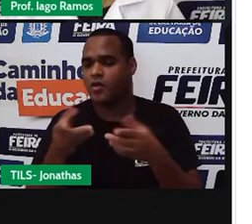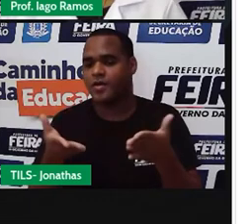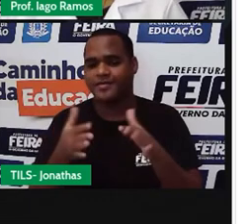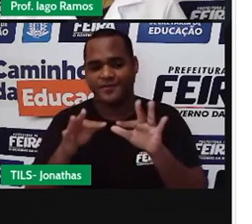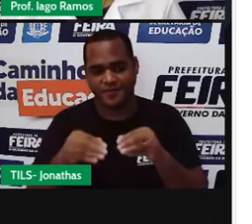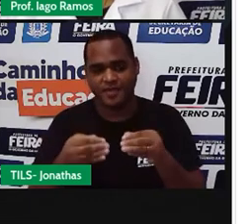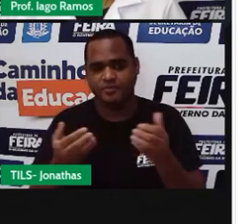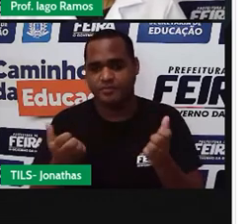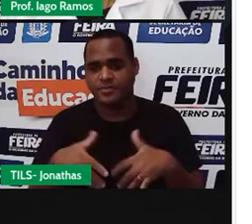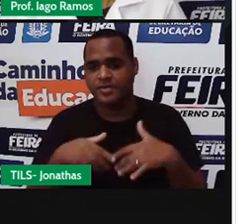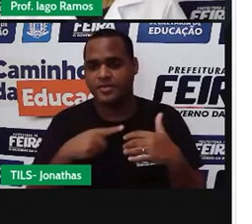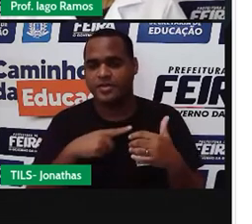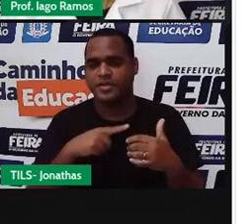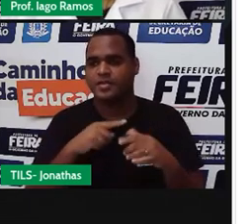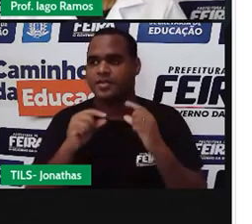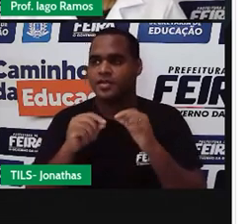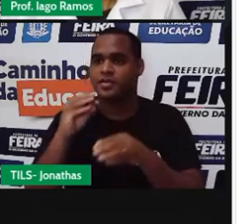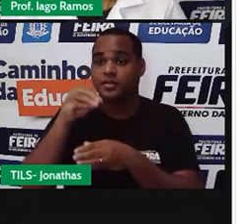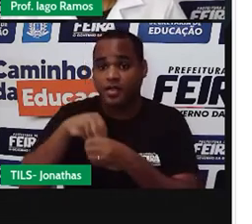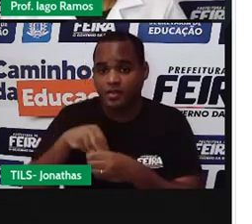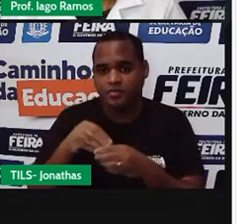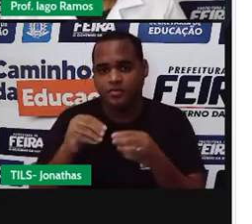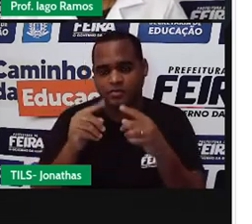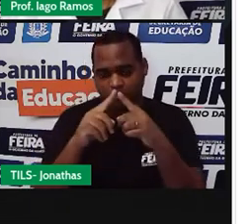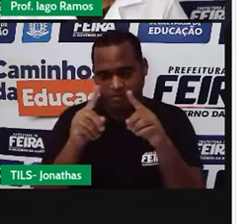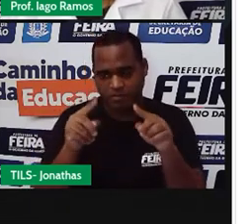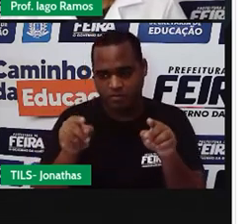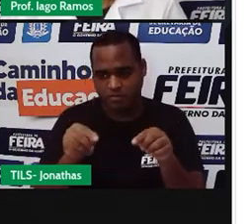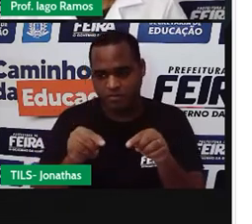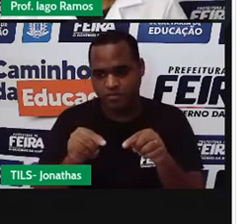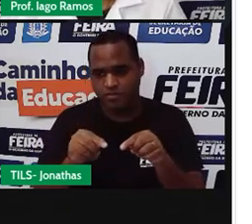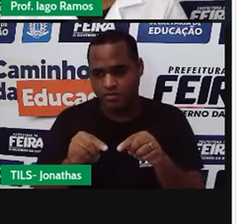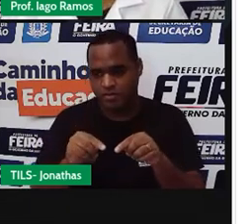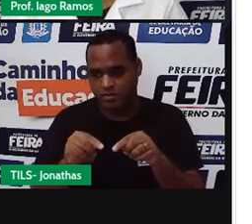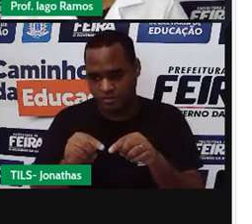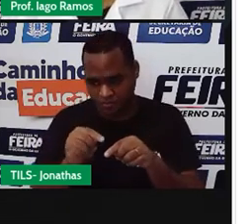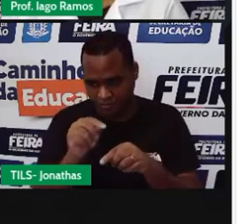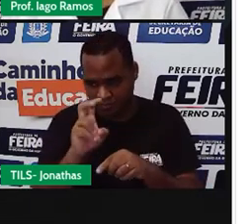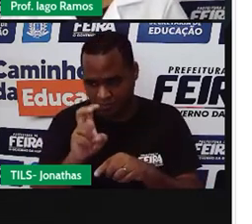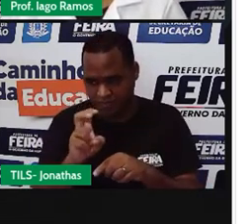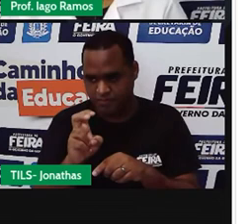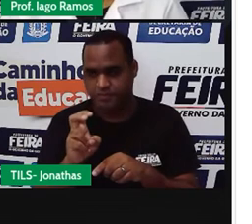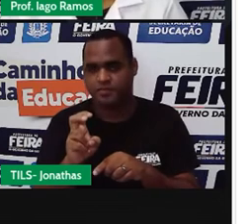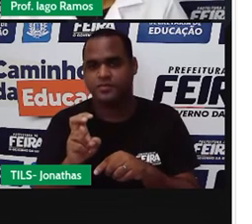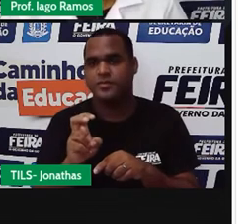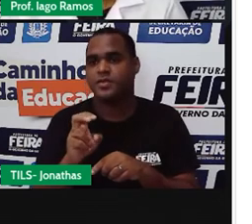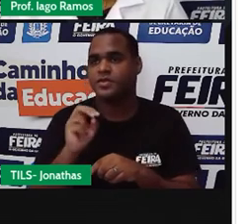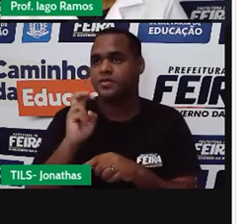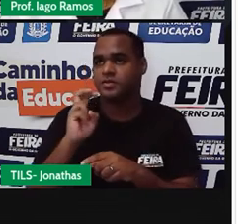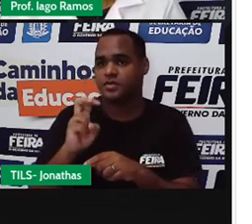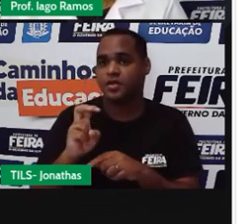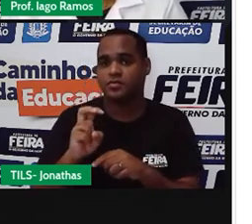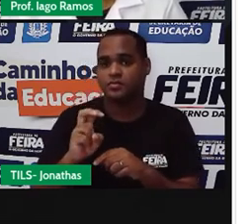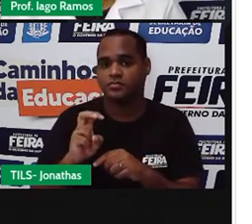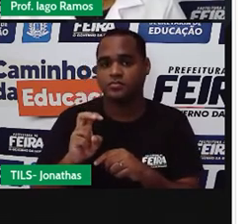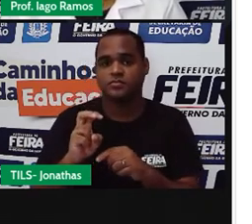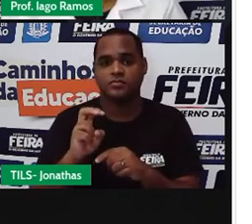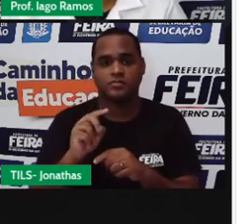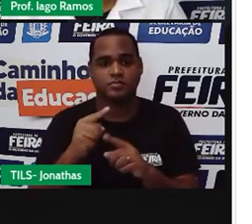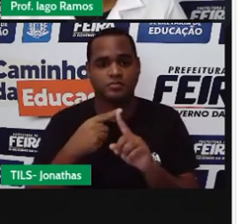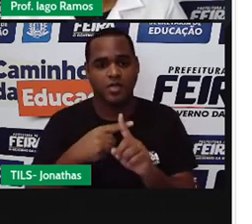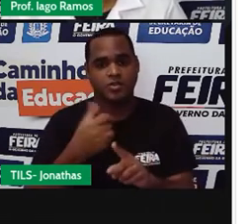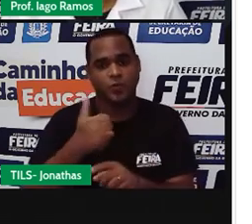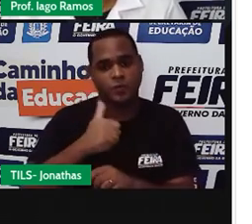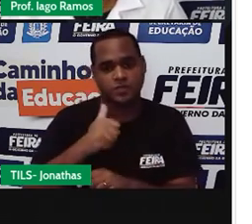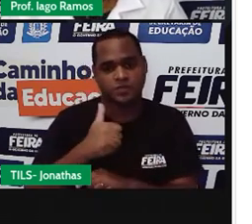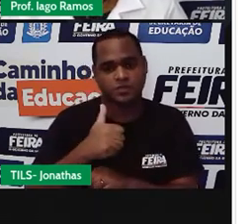resolveu o que tá dentro das Chaves e o que é que tem dentro das chaves cinco mais 11 né e